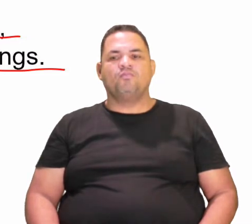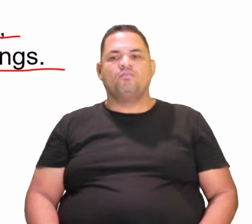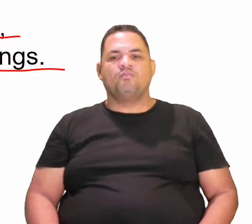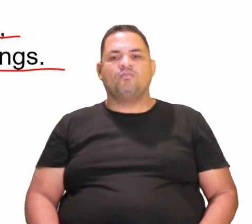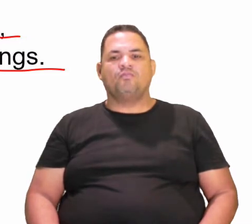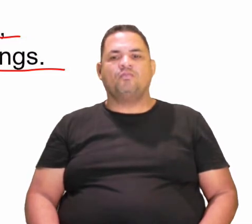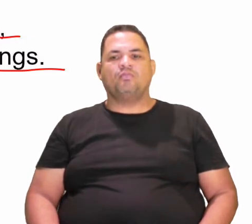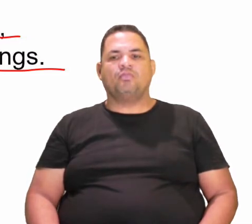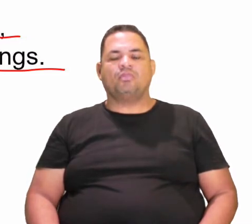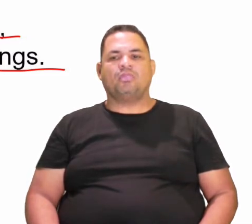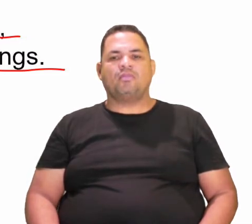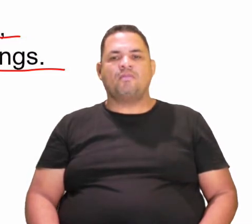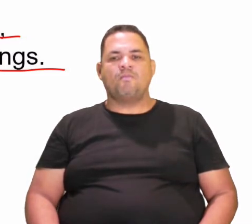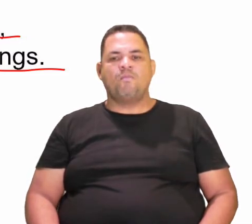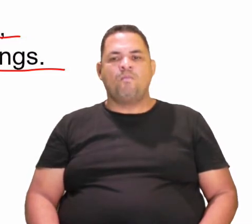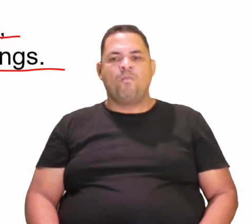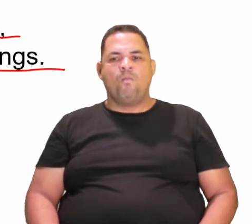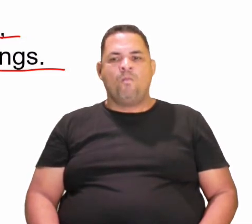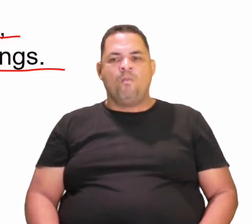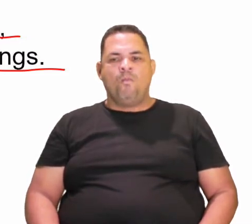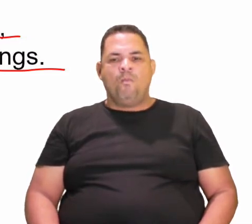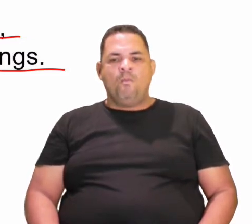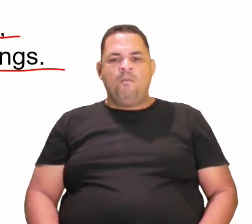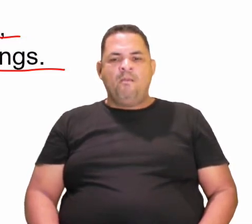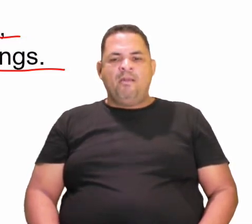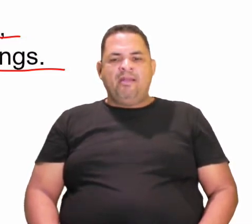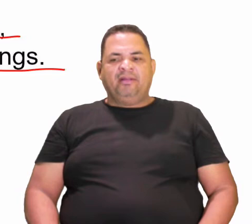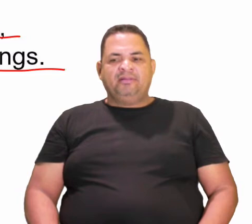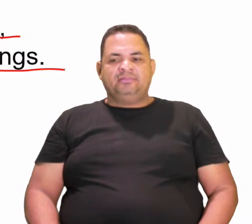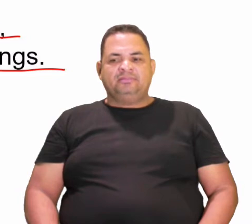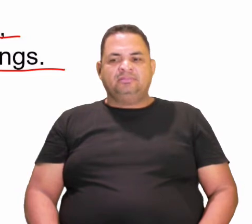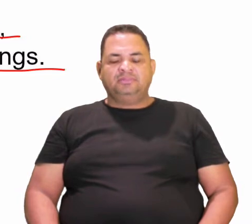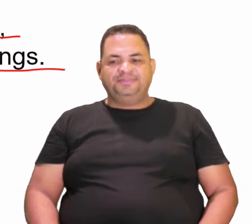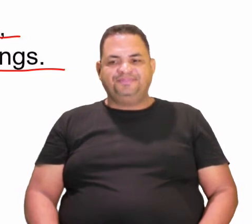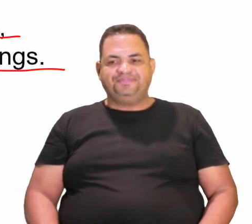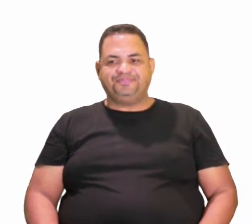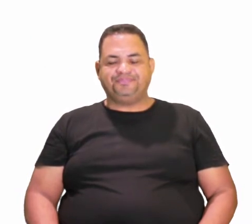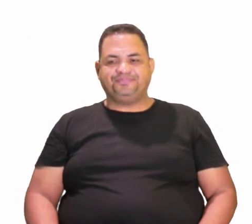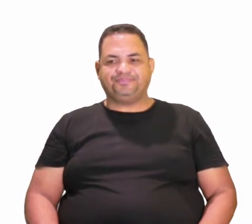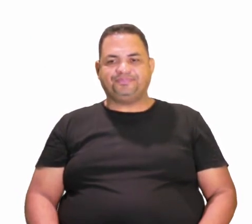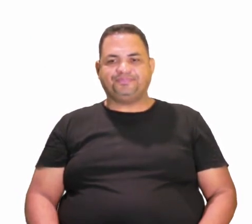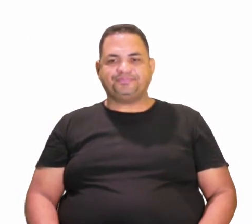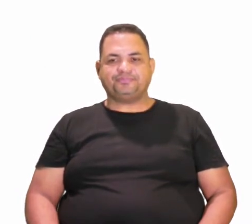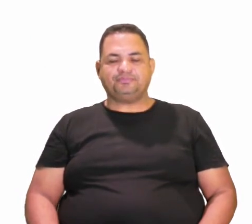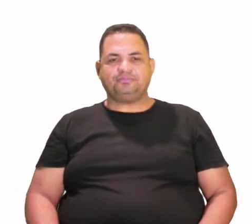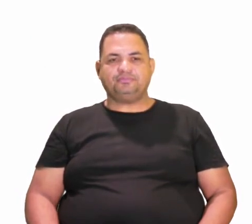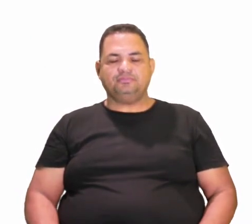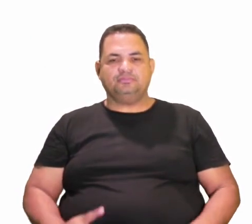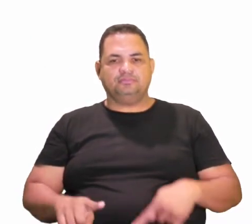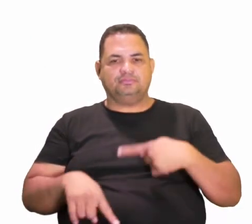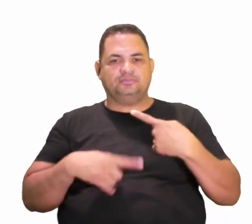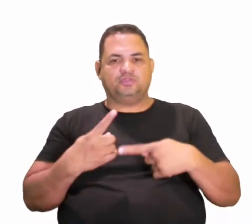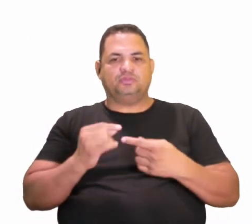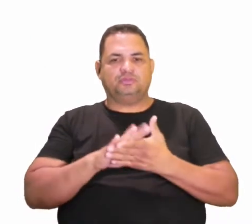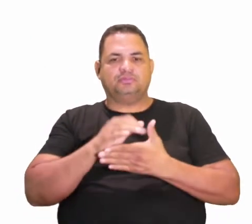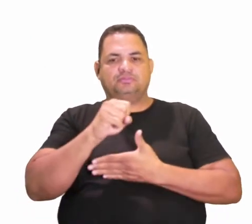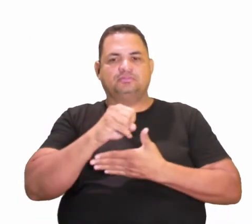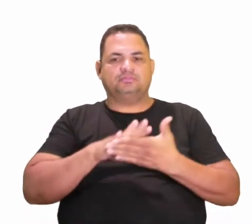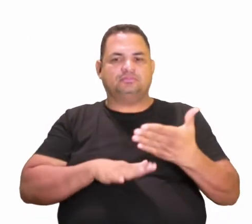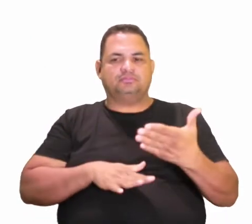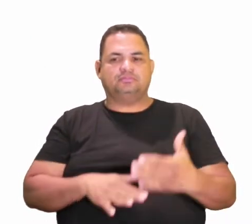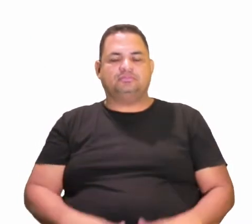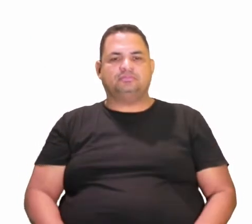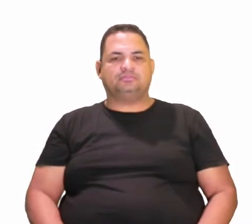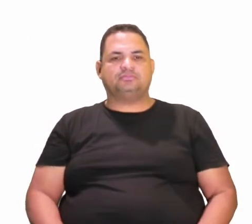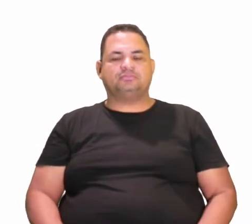These are my parents, grandparents and siblings. Eu já vi dar a tradução daí. Vamos para a próxima.